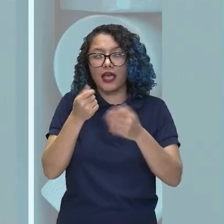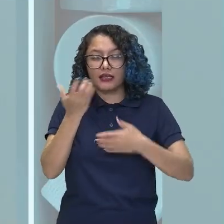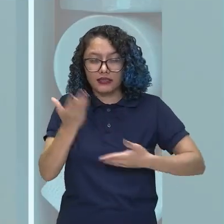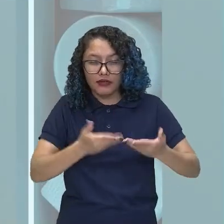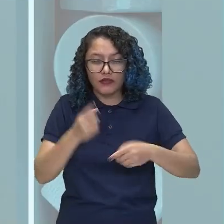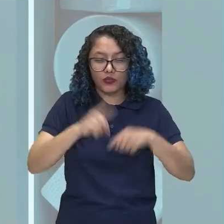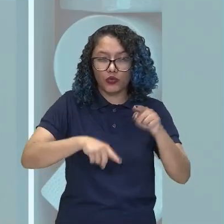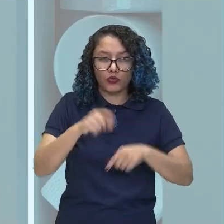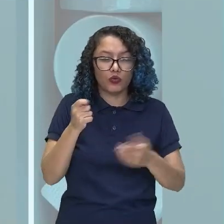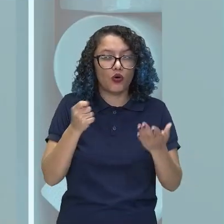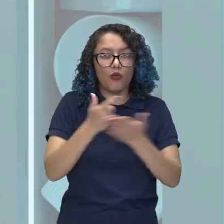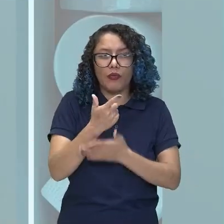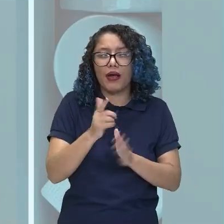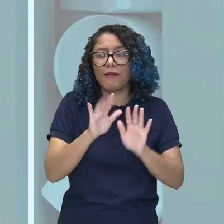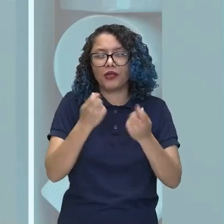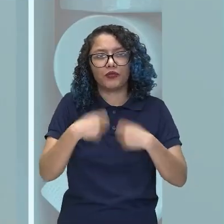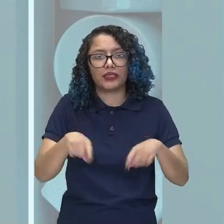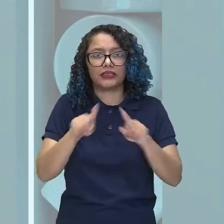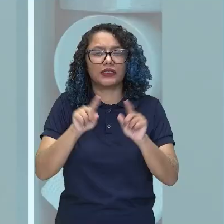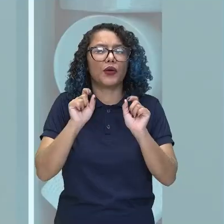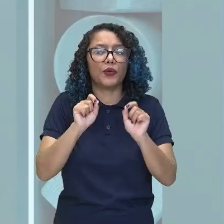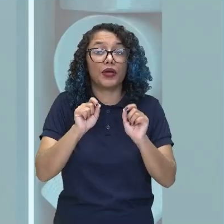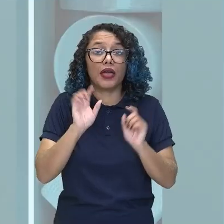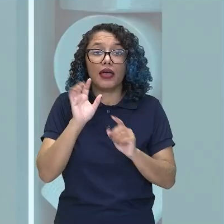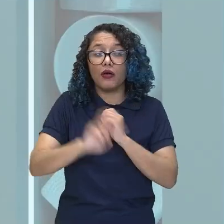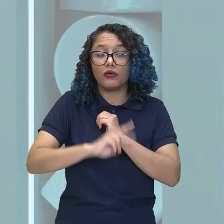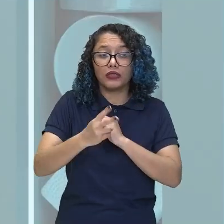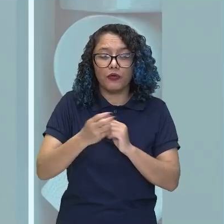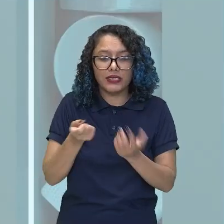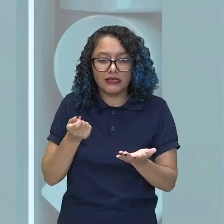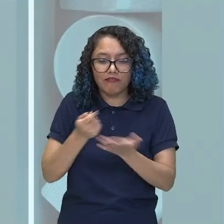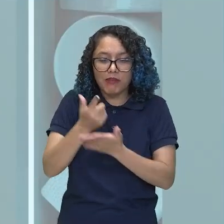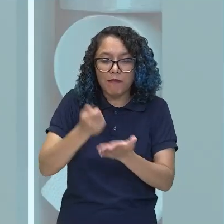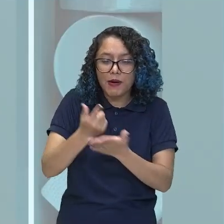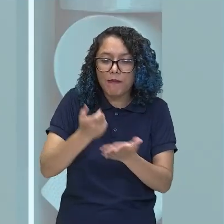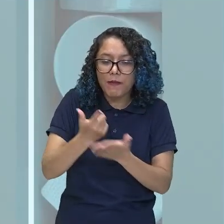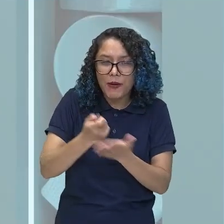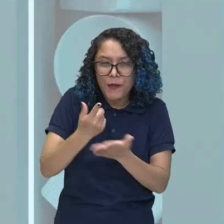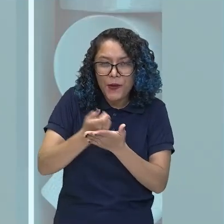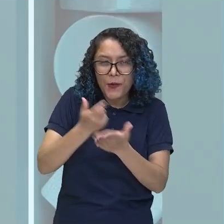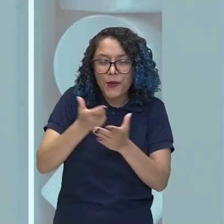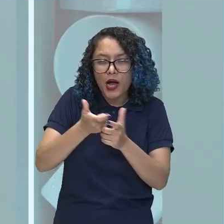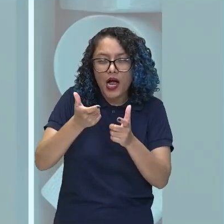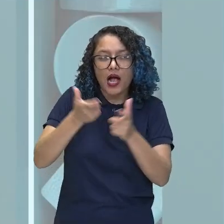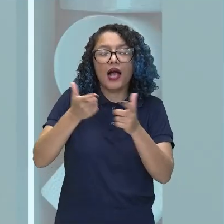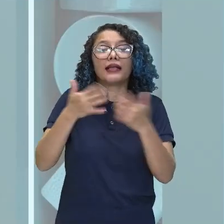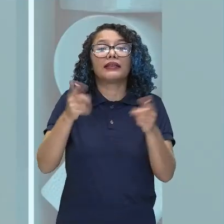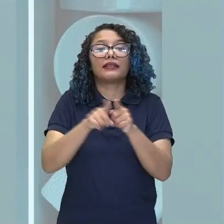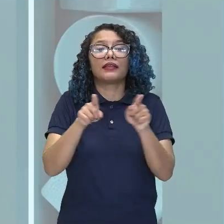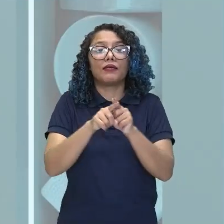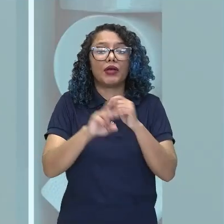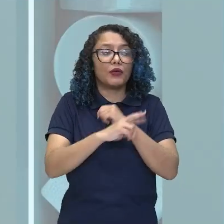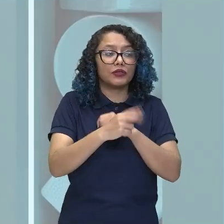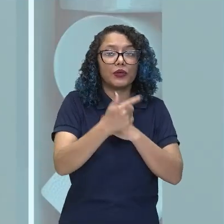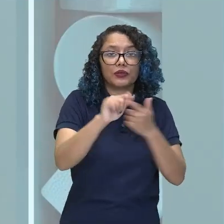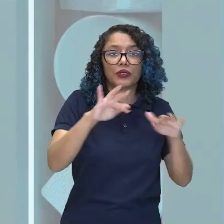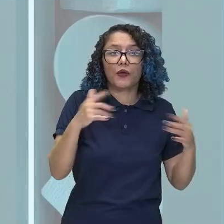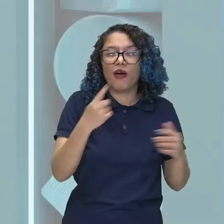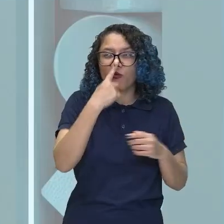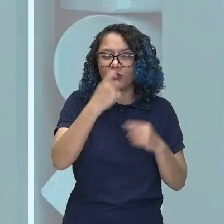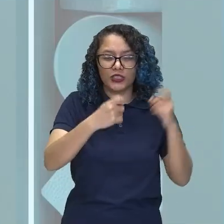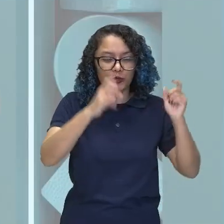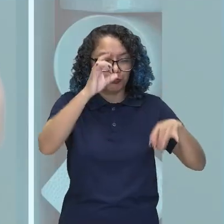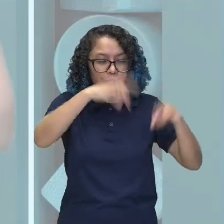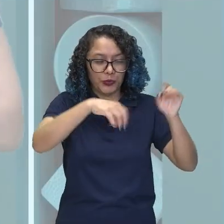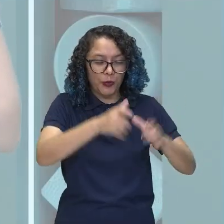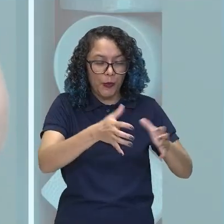quê? Consumismo exagerado. E devido a esse consumismo exagerado, vai provocar o quê? Excesso de lixo, por